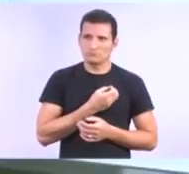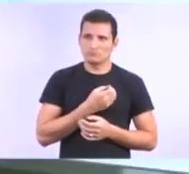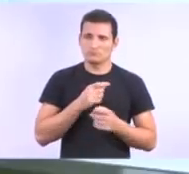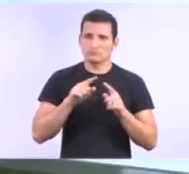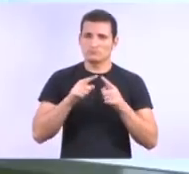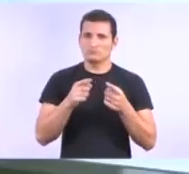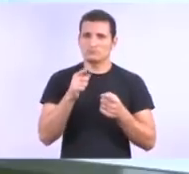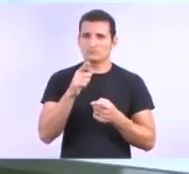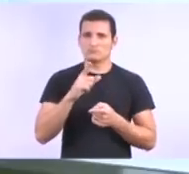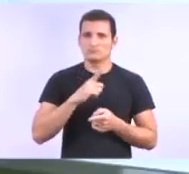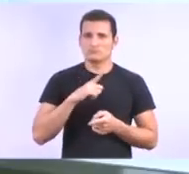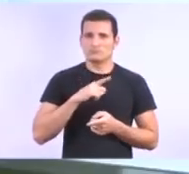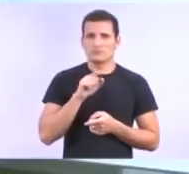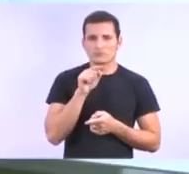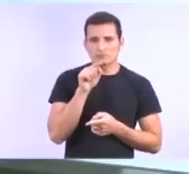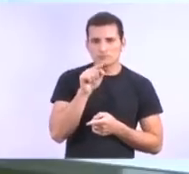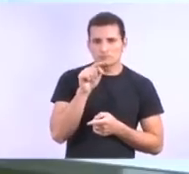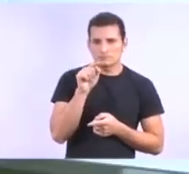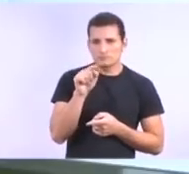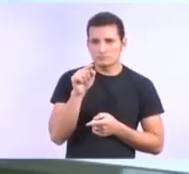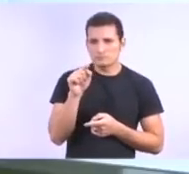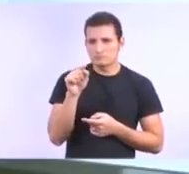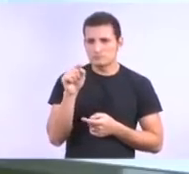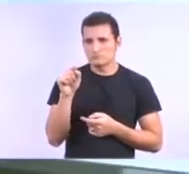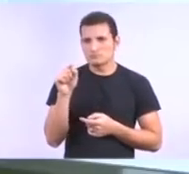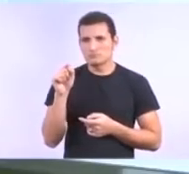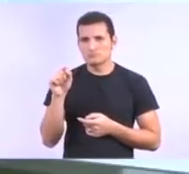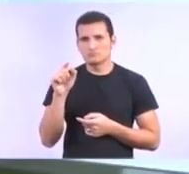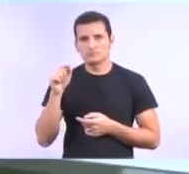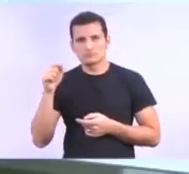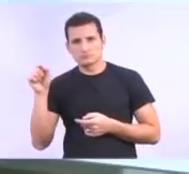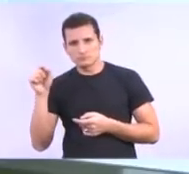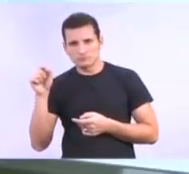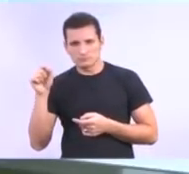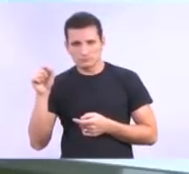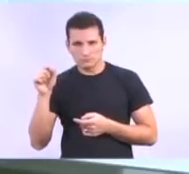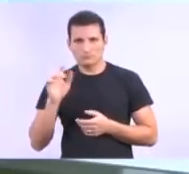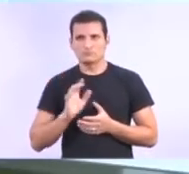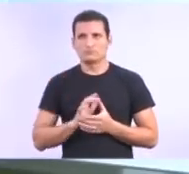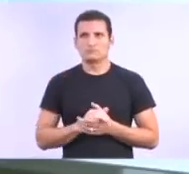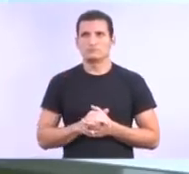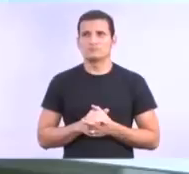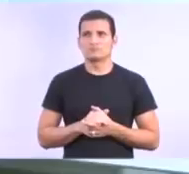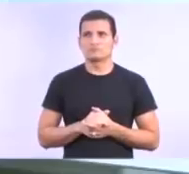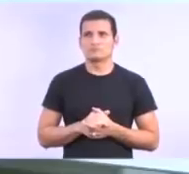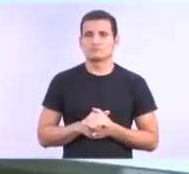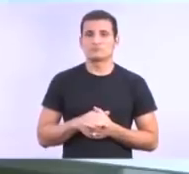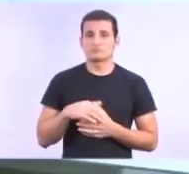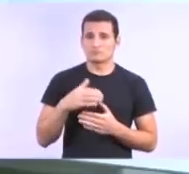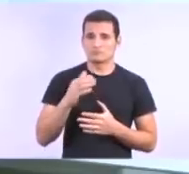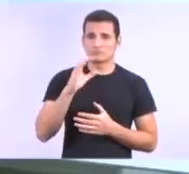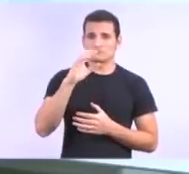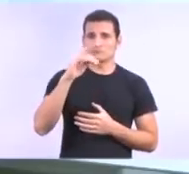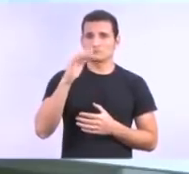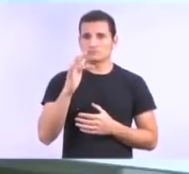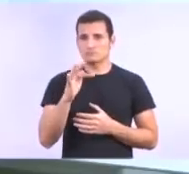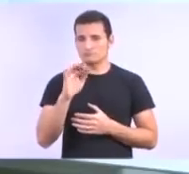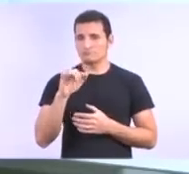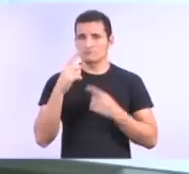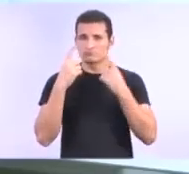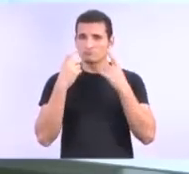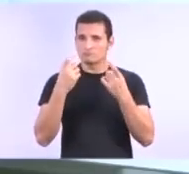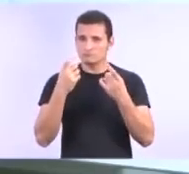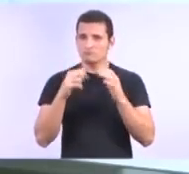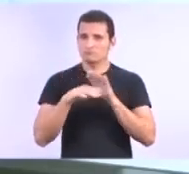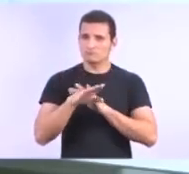meio você não tem pontos, né? Não tem um tracinho, aquilo descaracteriza o número normal. Então o CPF, é interessante a gente armazenar